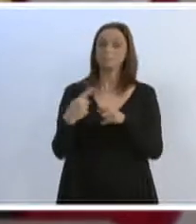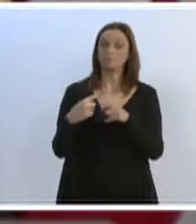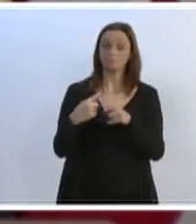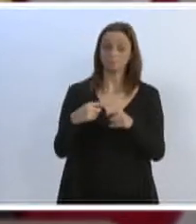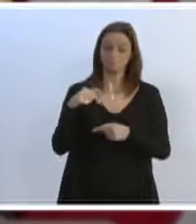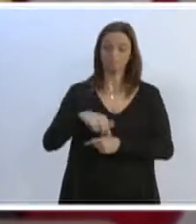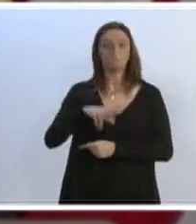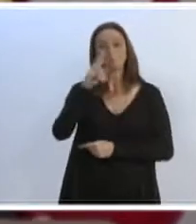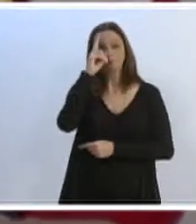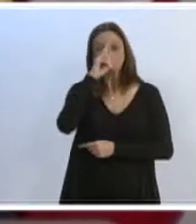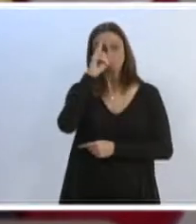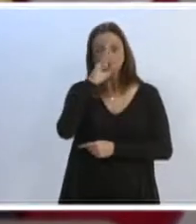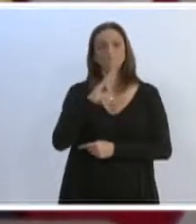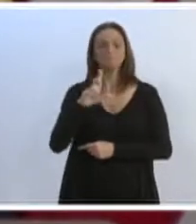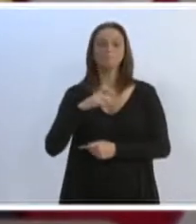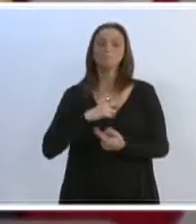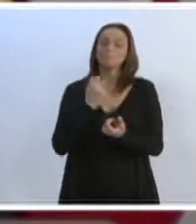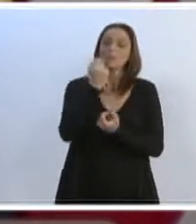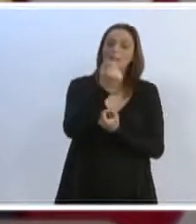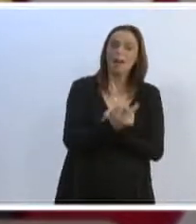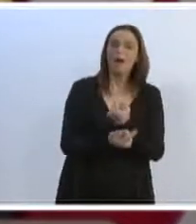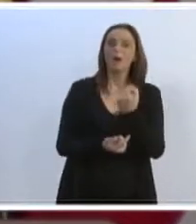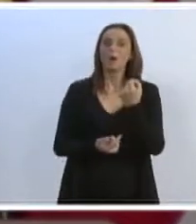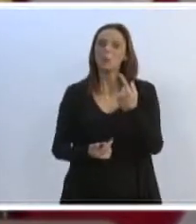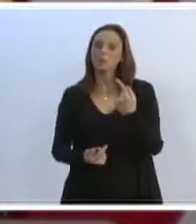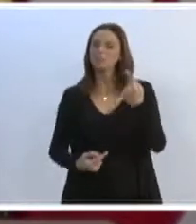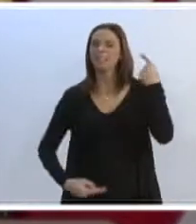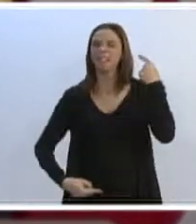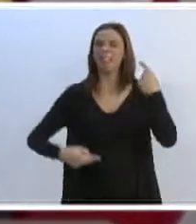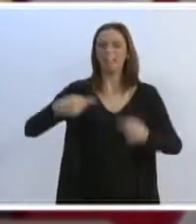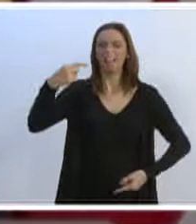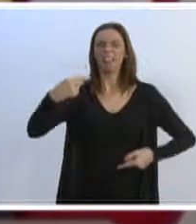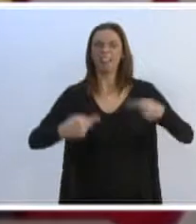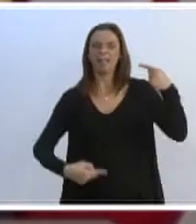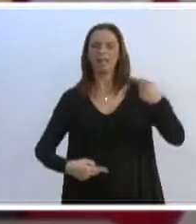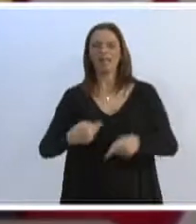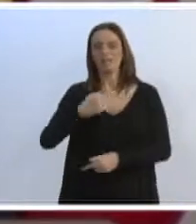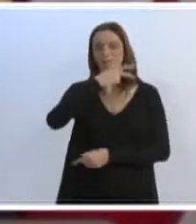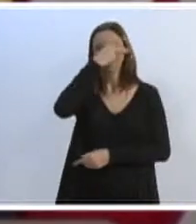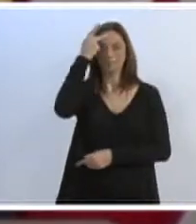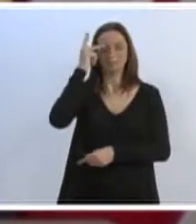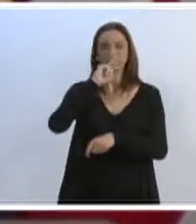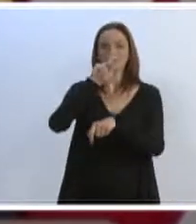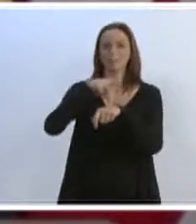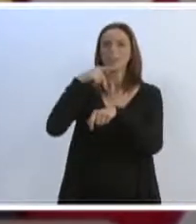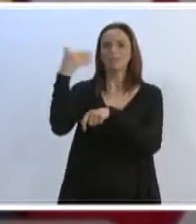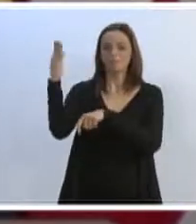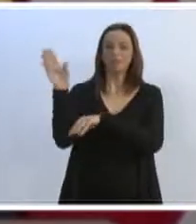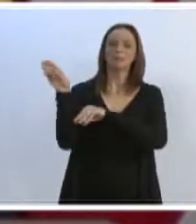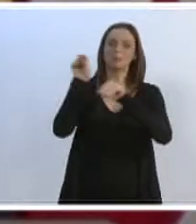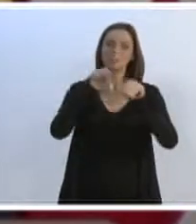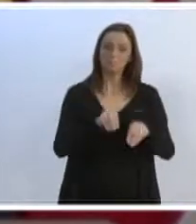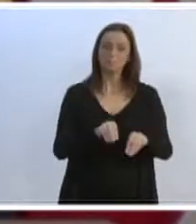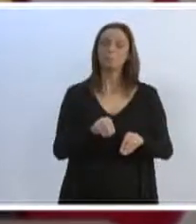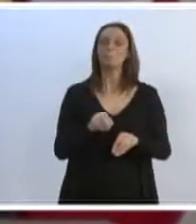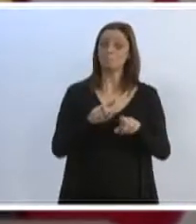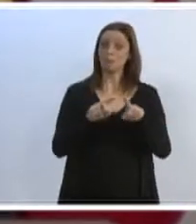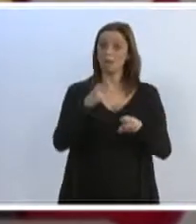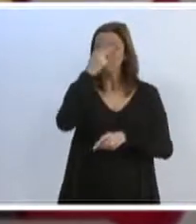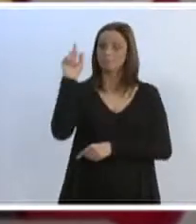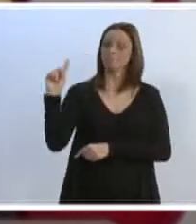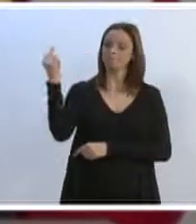bom, presidente Silvio, meu antecessor na Fundação Cultural, e que bom, Elton, presidente do